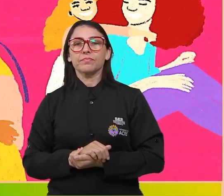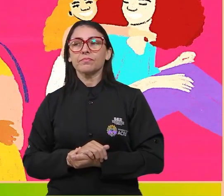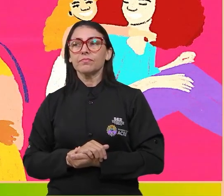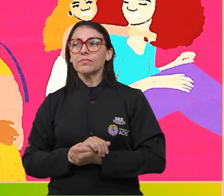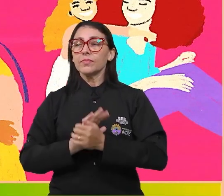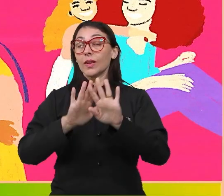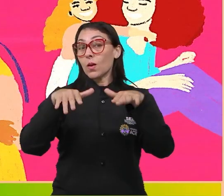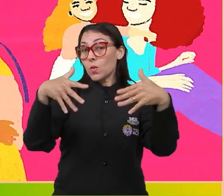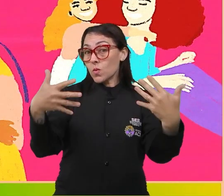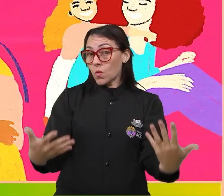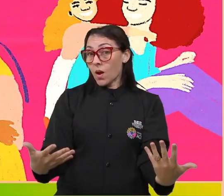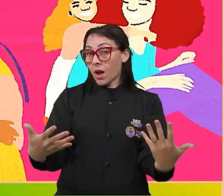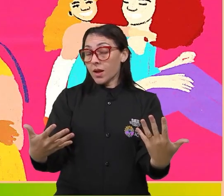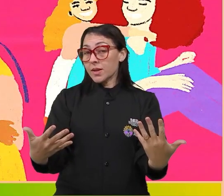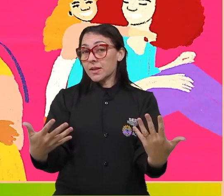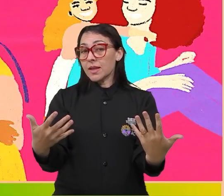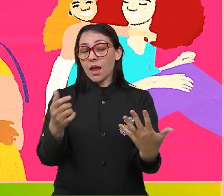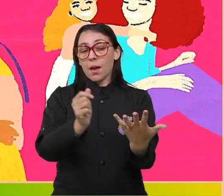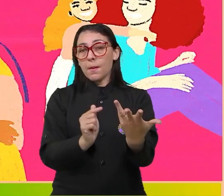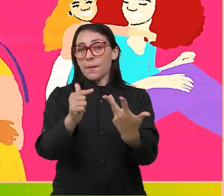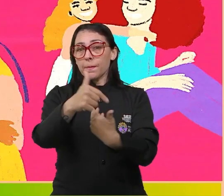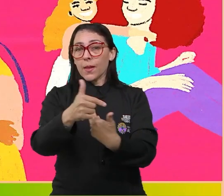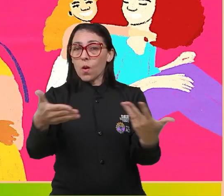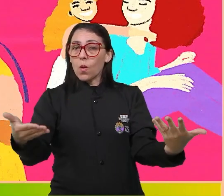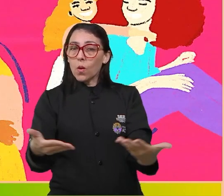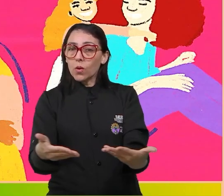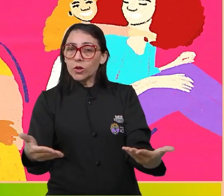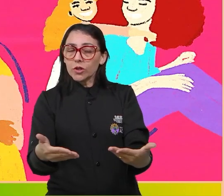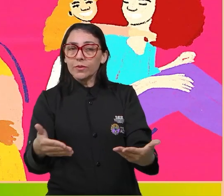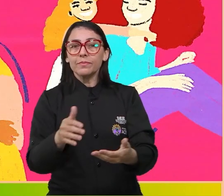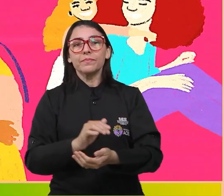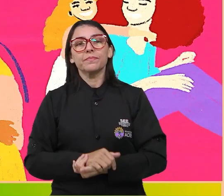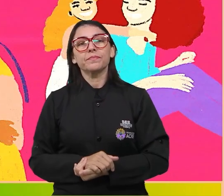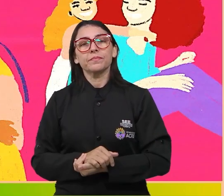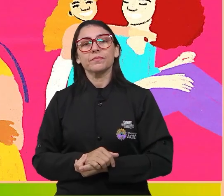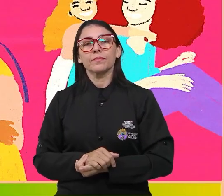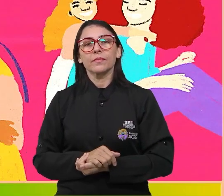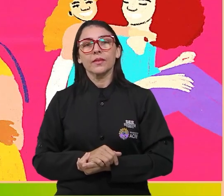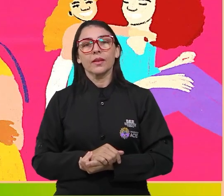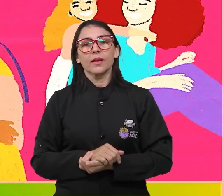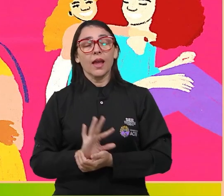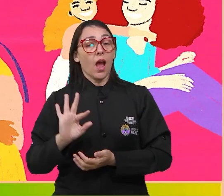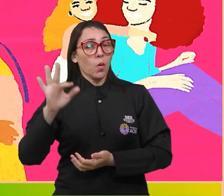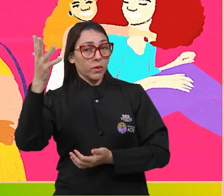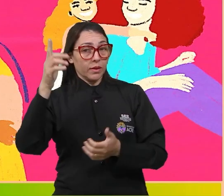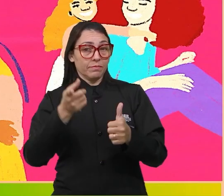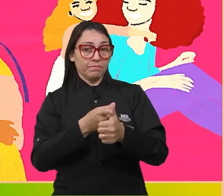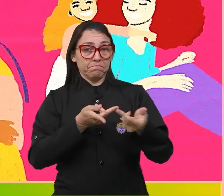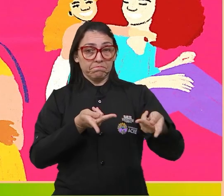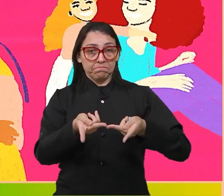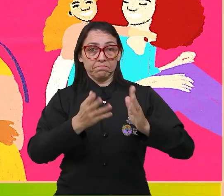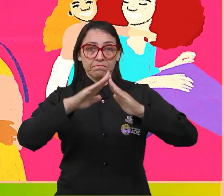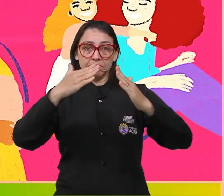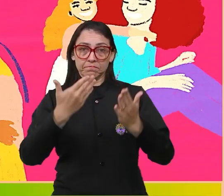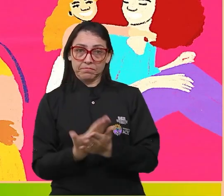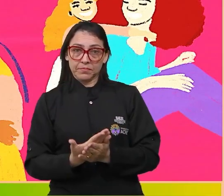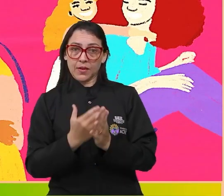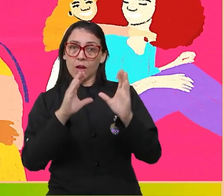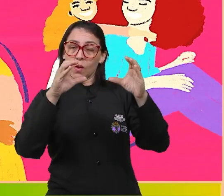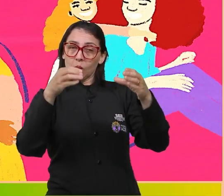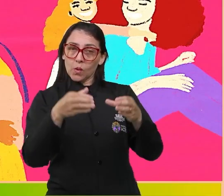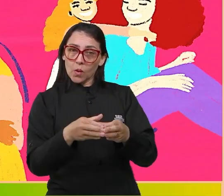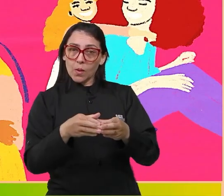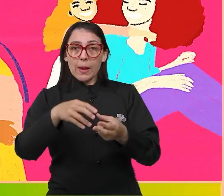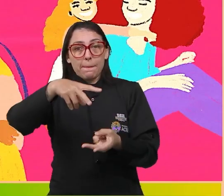E quais são as aplicações atuais? As aplicações atuais podem ser em projetos em